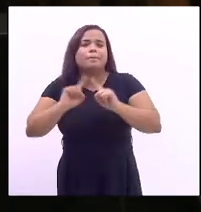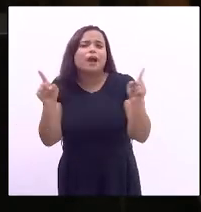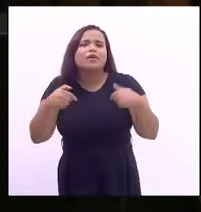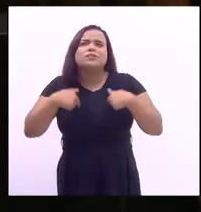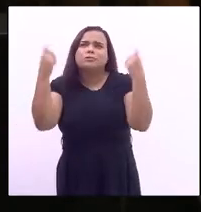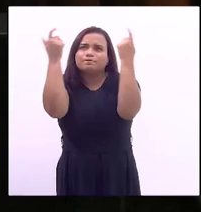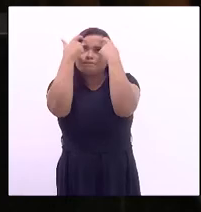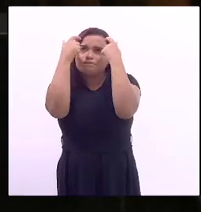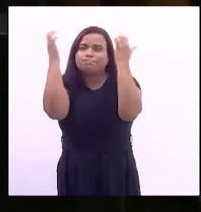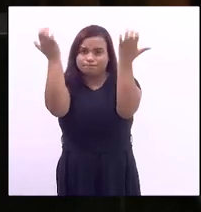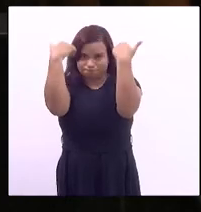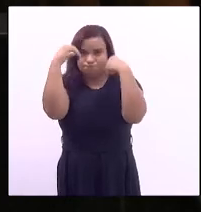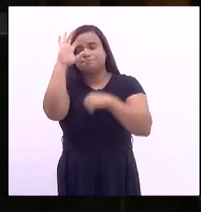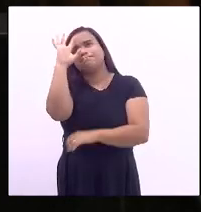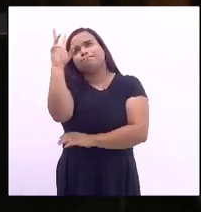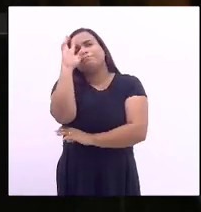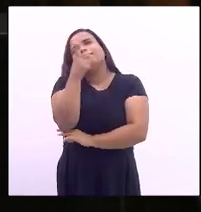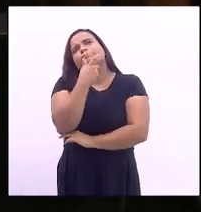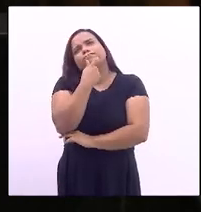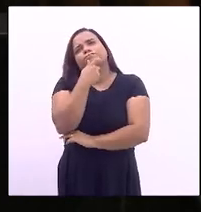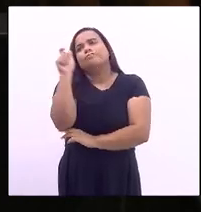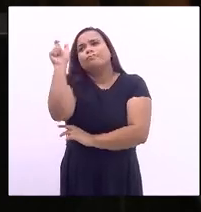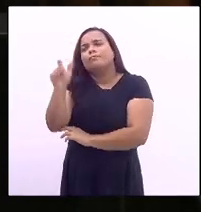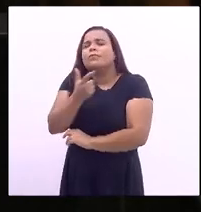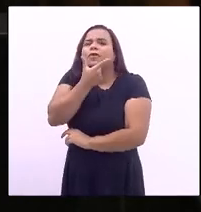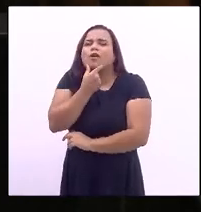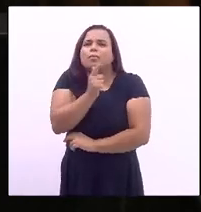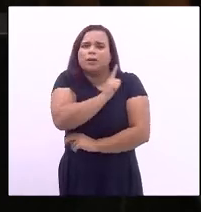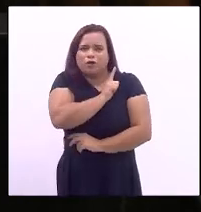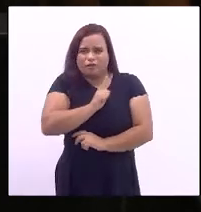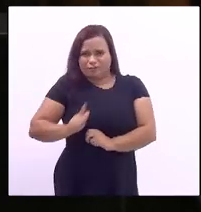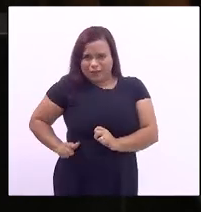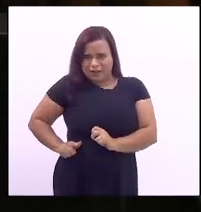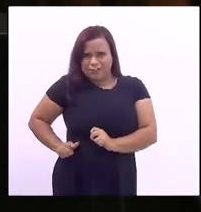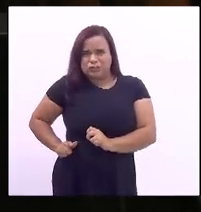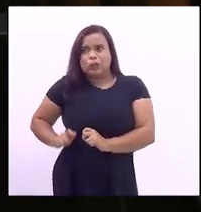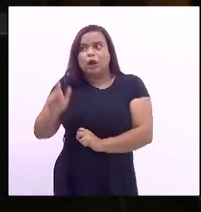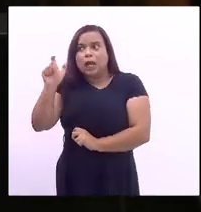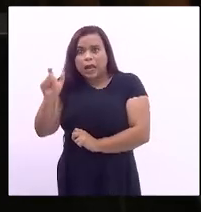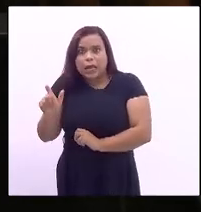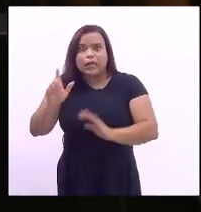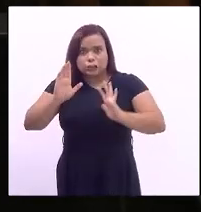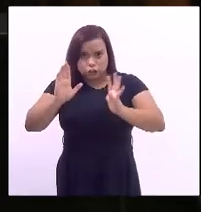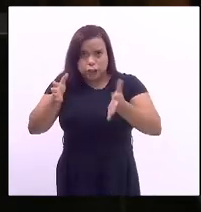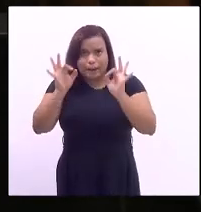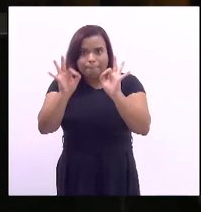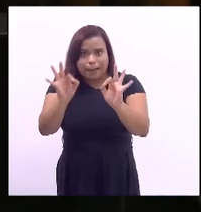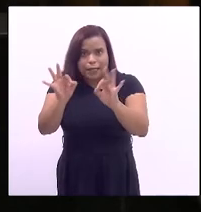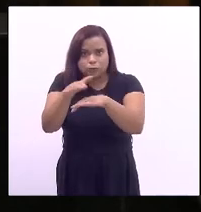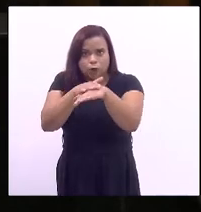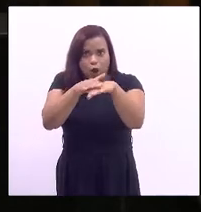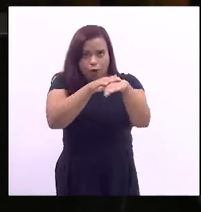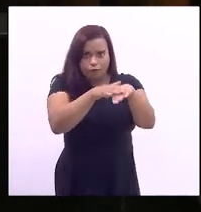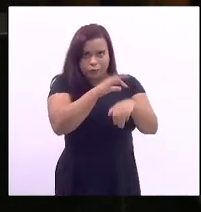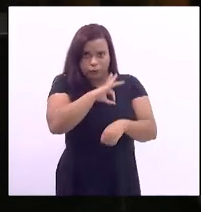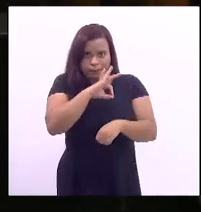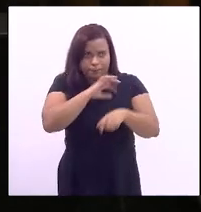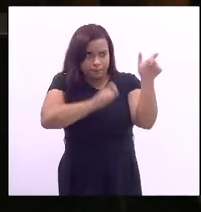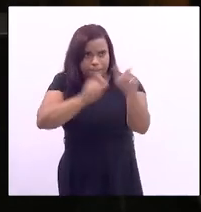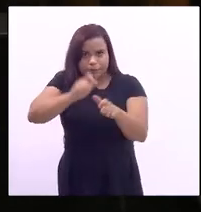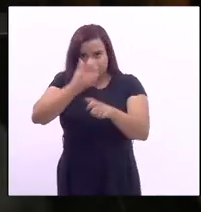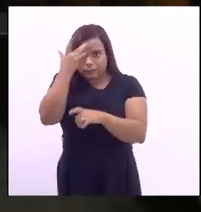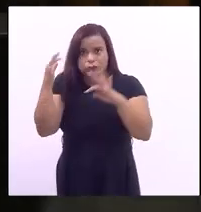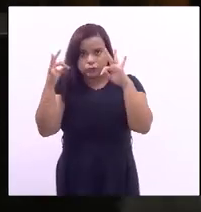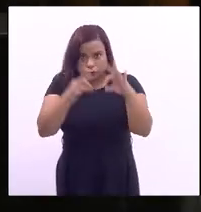aí eu me pergunto e me questiono se o governador ele realmente conversou com os policiais